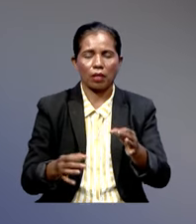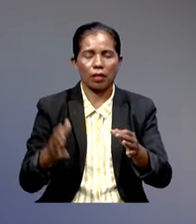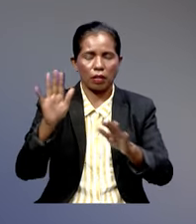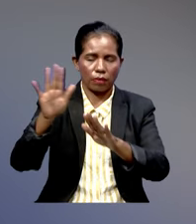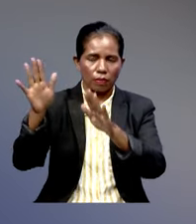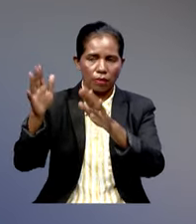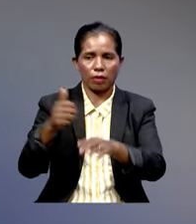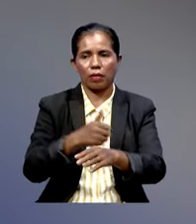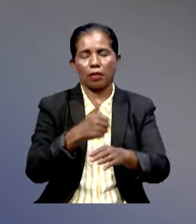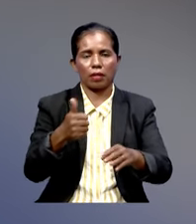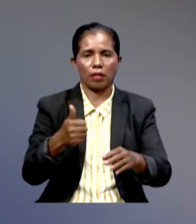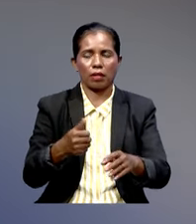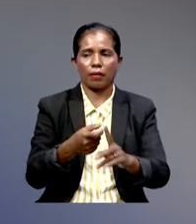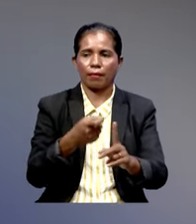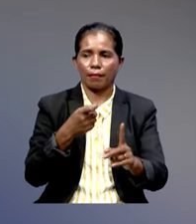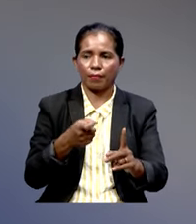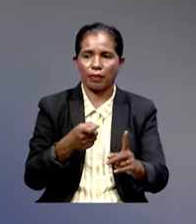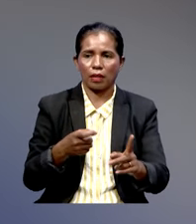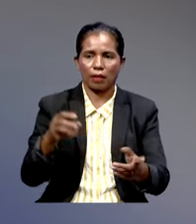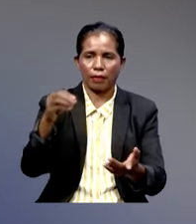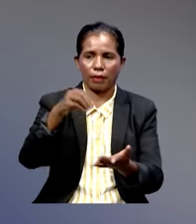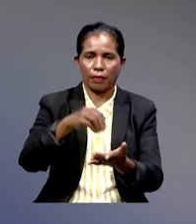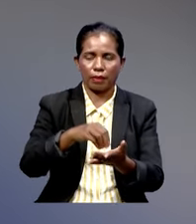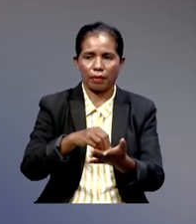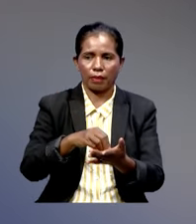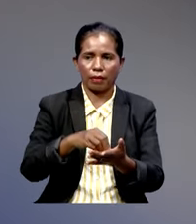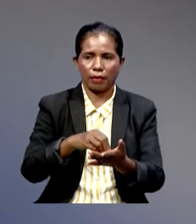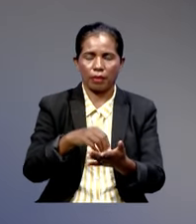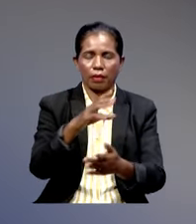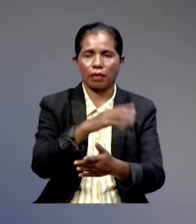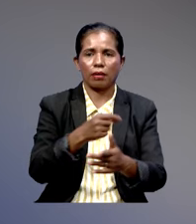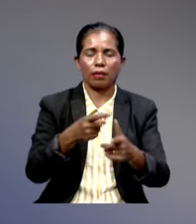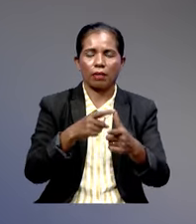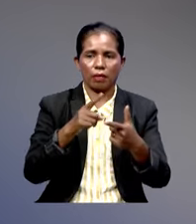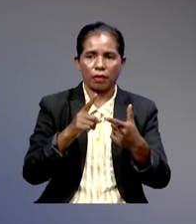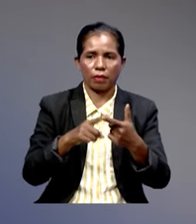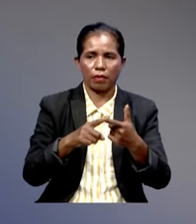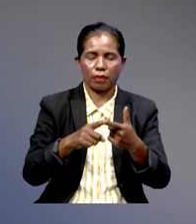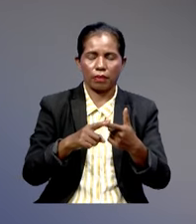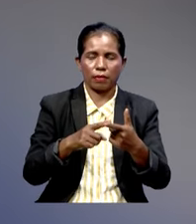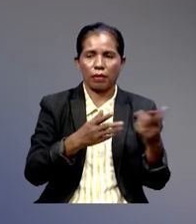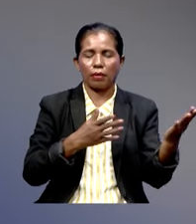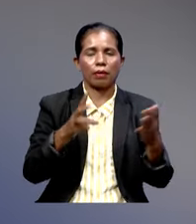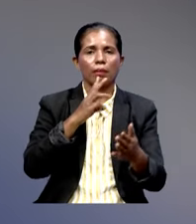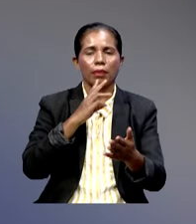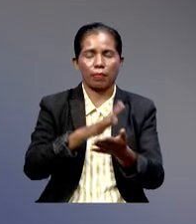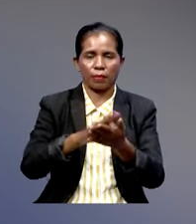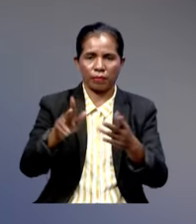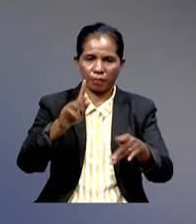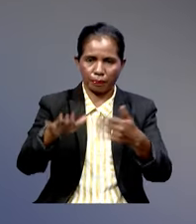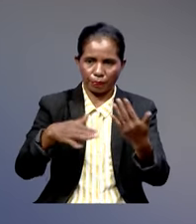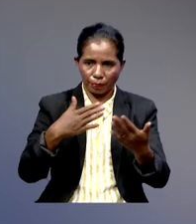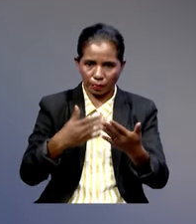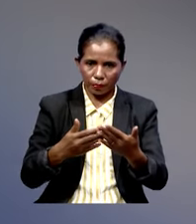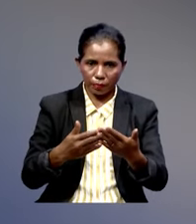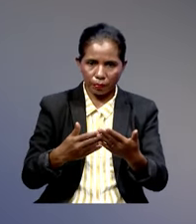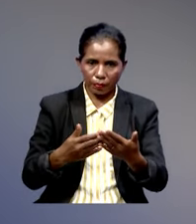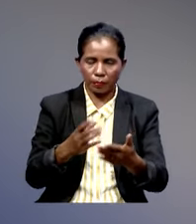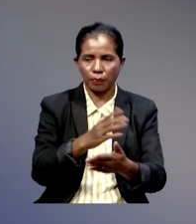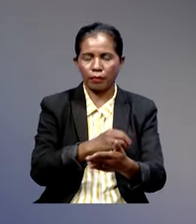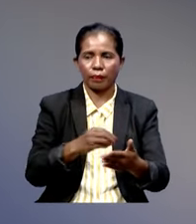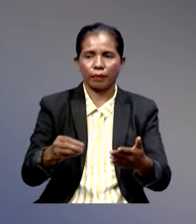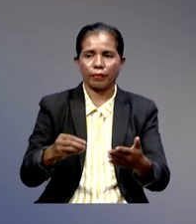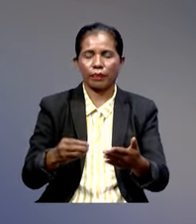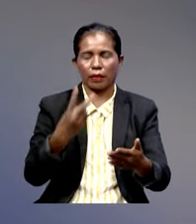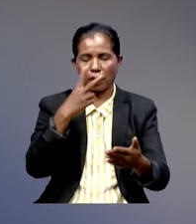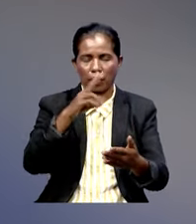balu nemu maka buskalu ki irrigação nomos data bemos ba komunidade sira halo tan